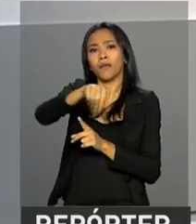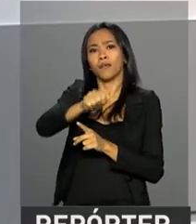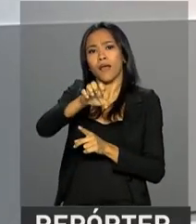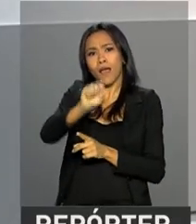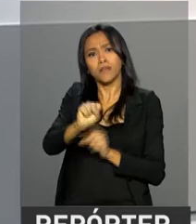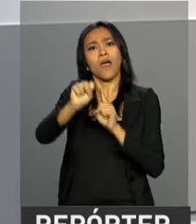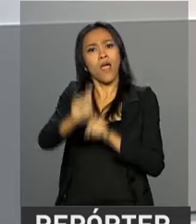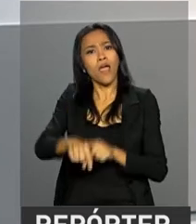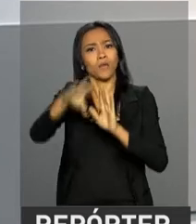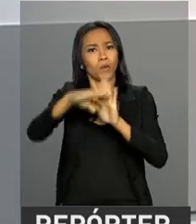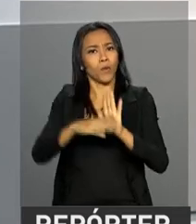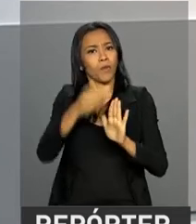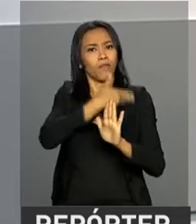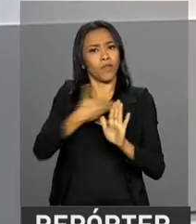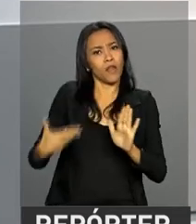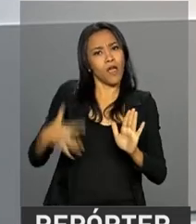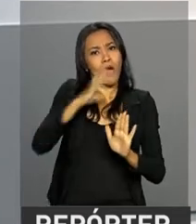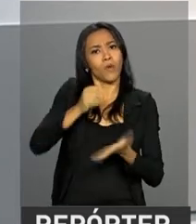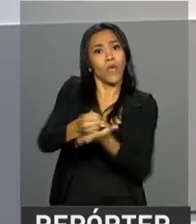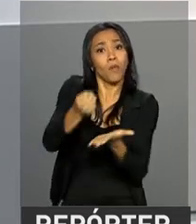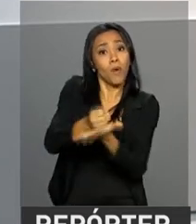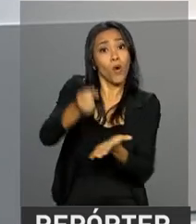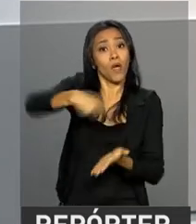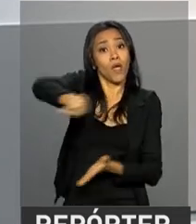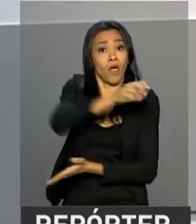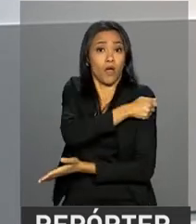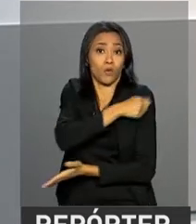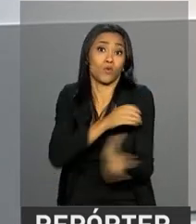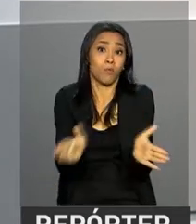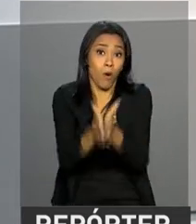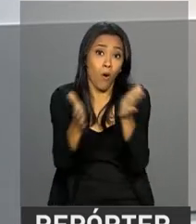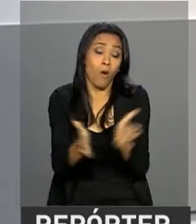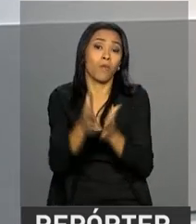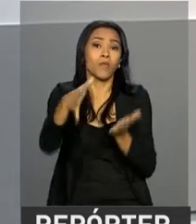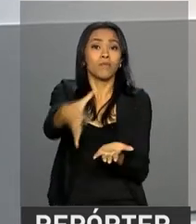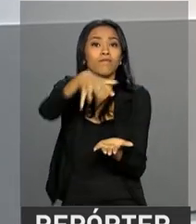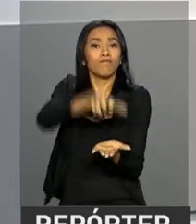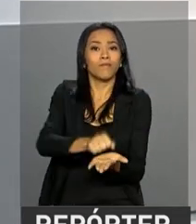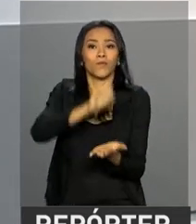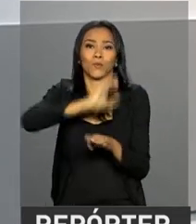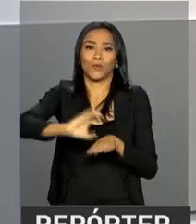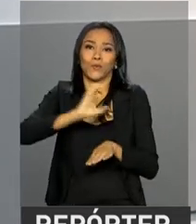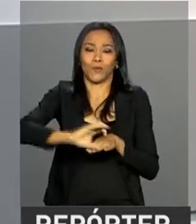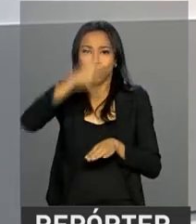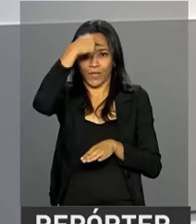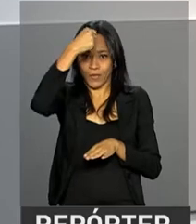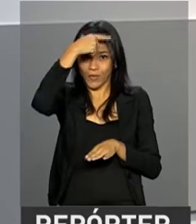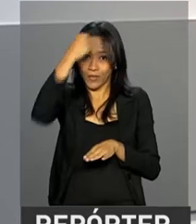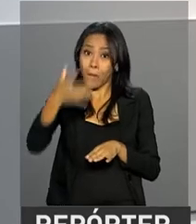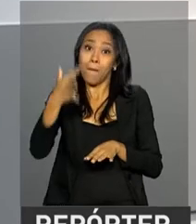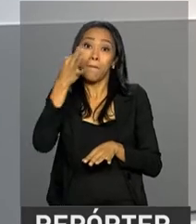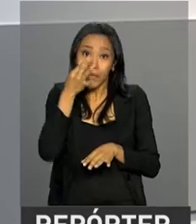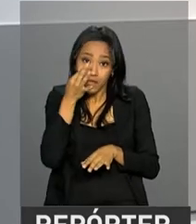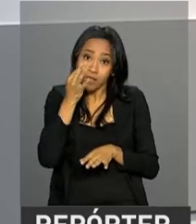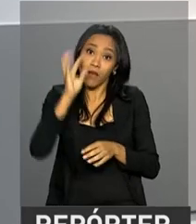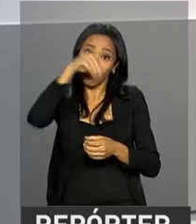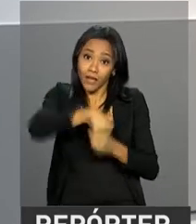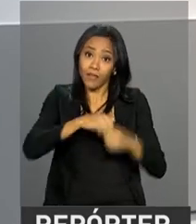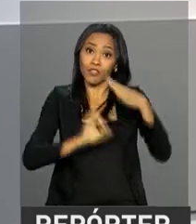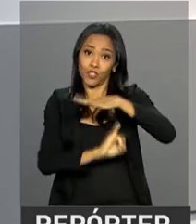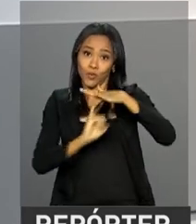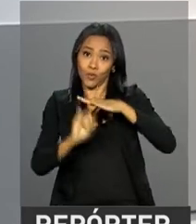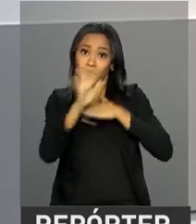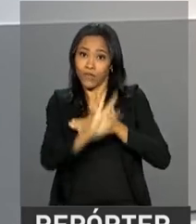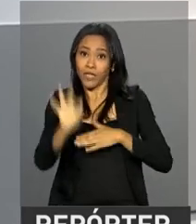federal que apóia a permanência de estudantes de baixa renda matriculados em cursos de graduação presencial das instituições federais de ensino